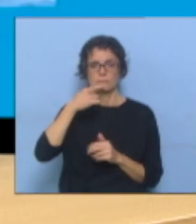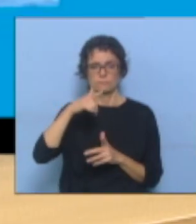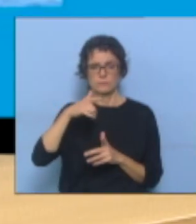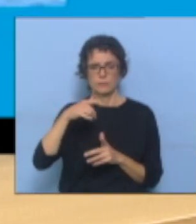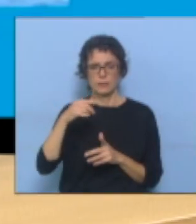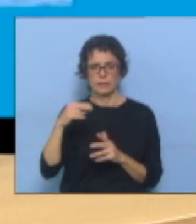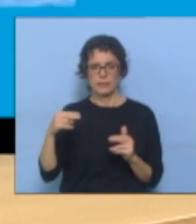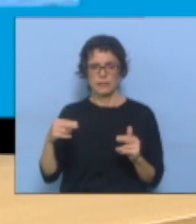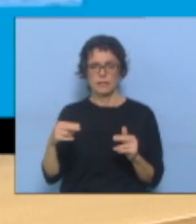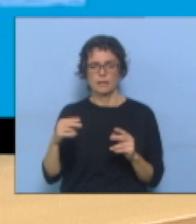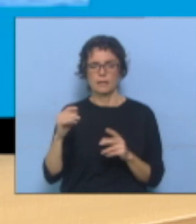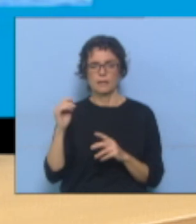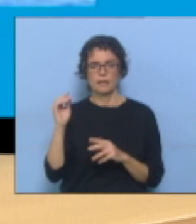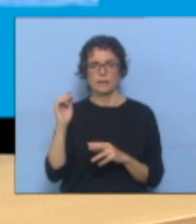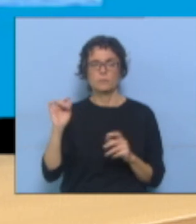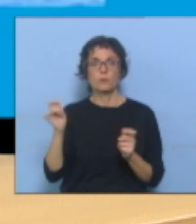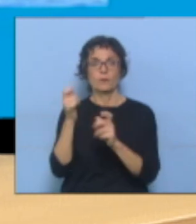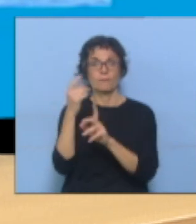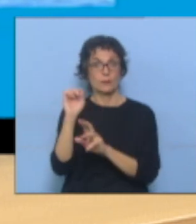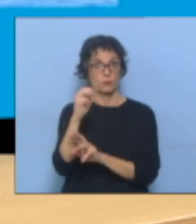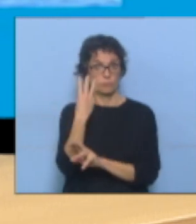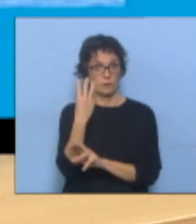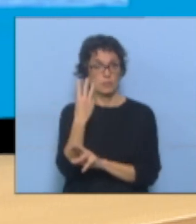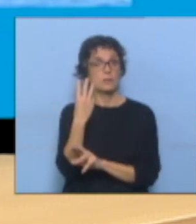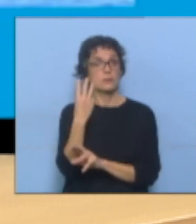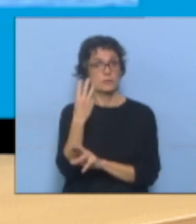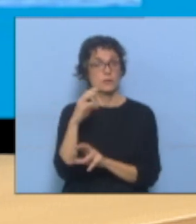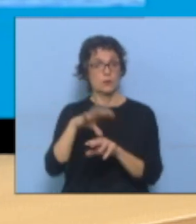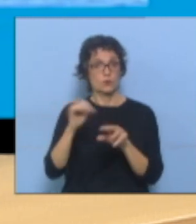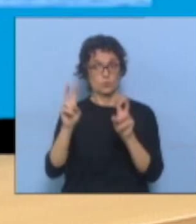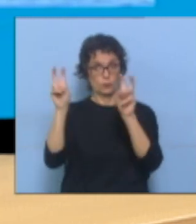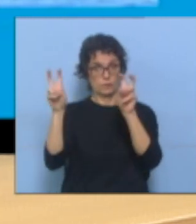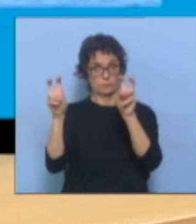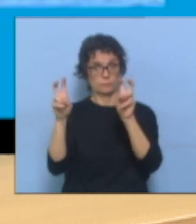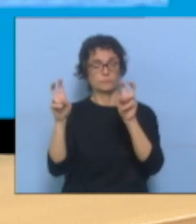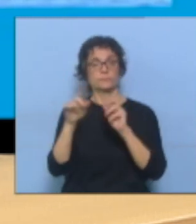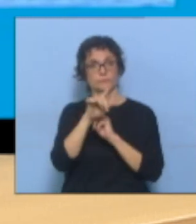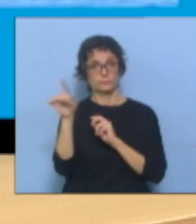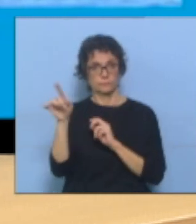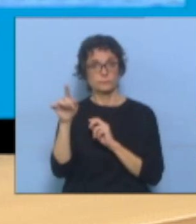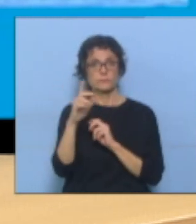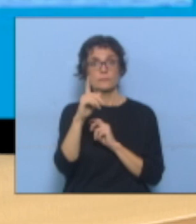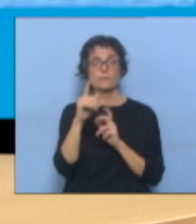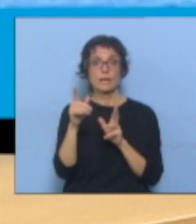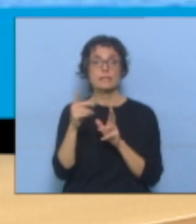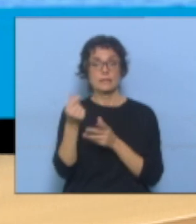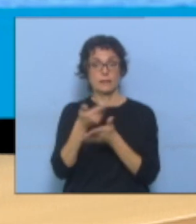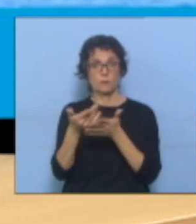sobre a economia de Francisco, decidimos chamar esta semana a Semana da Economia de Francisco. Tudo